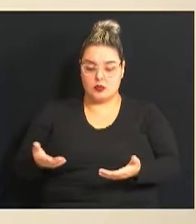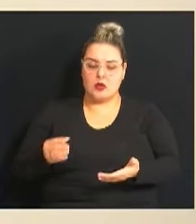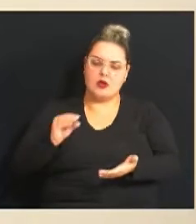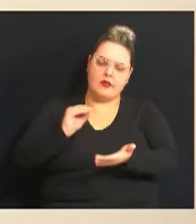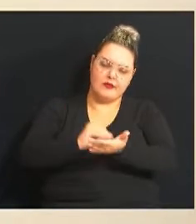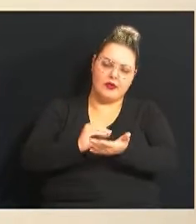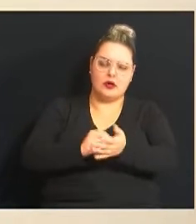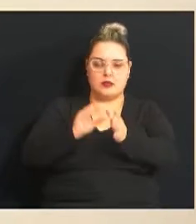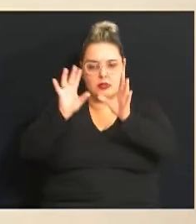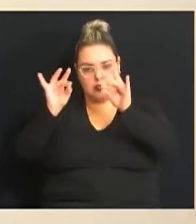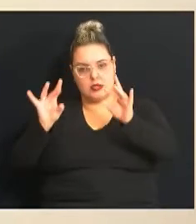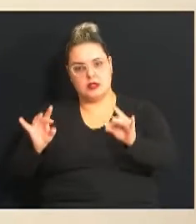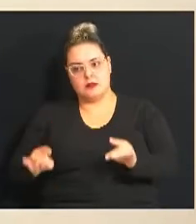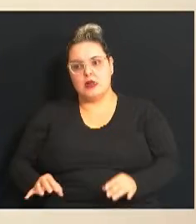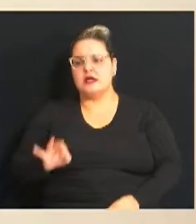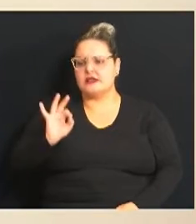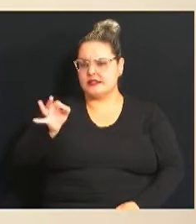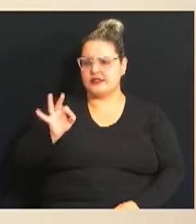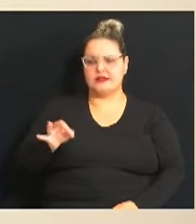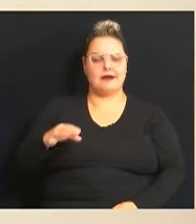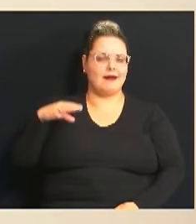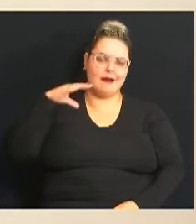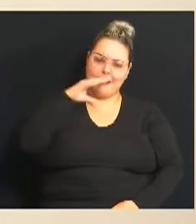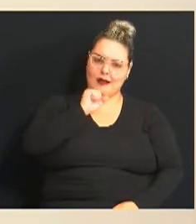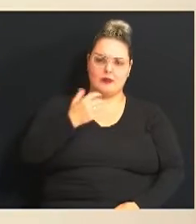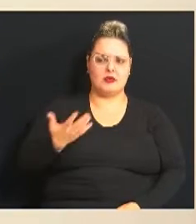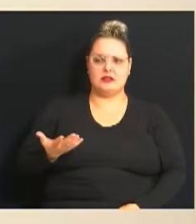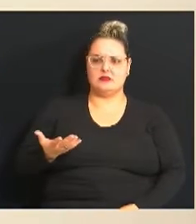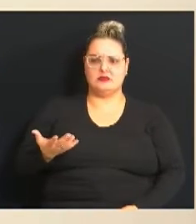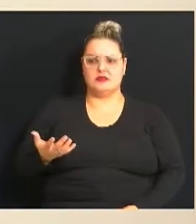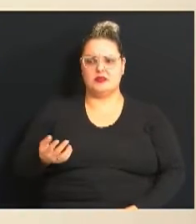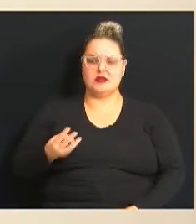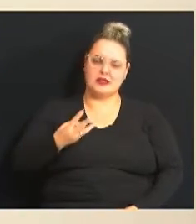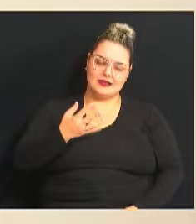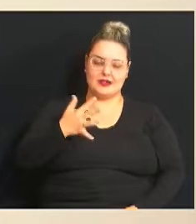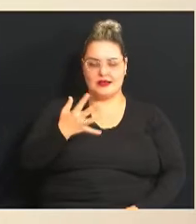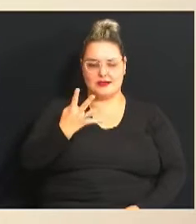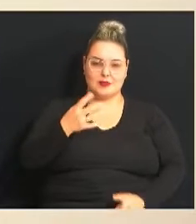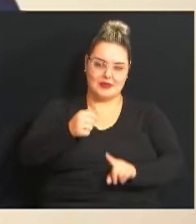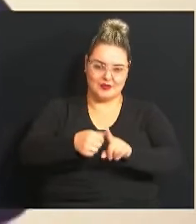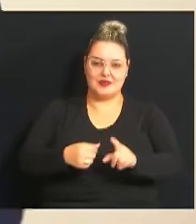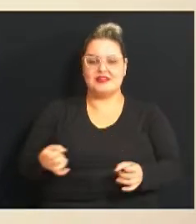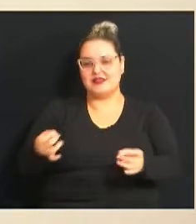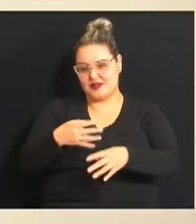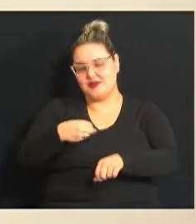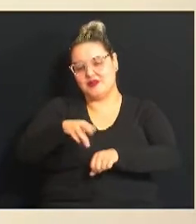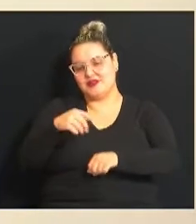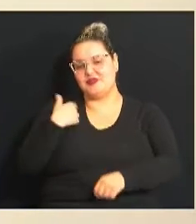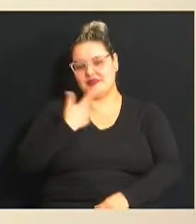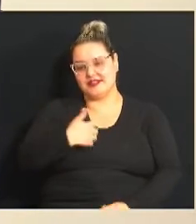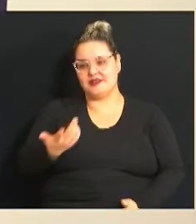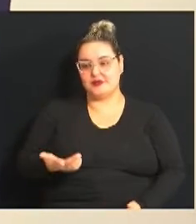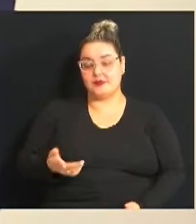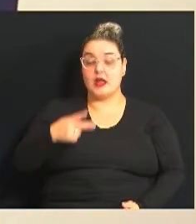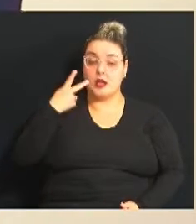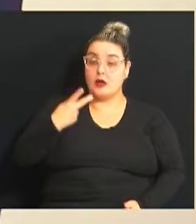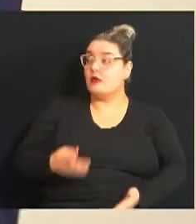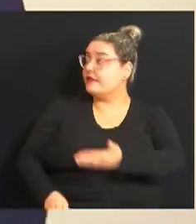detalhes, mas eu tenho certeza que logo, vamos falar aí uns 3 ou 4 vezes, está pronta essa indicação nossa aí. De acordo com o vereador